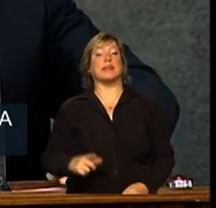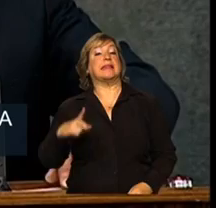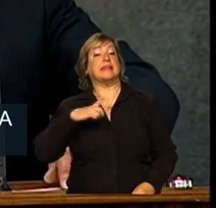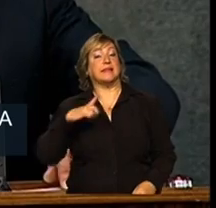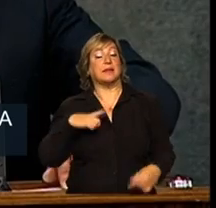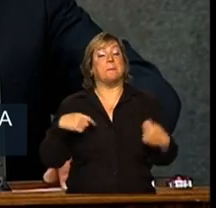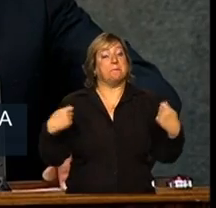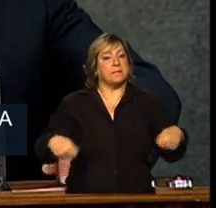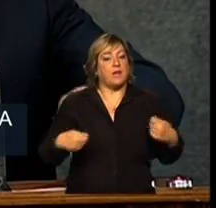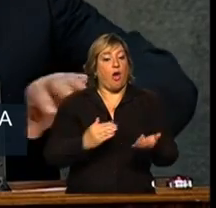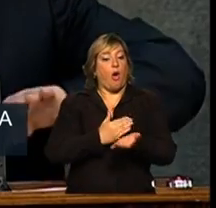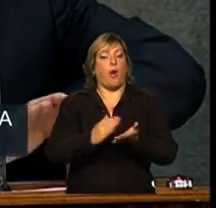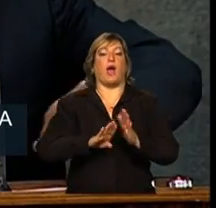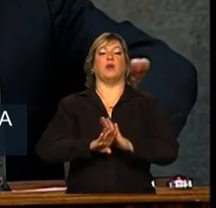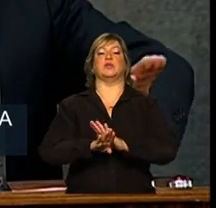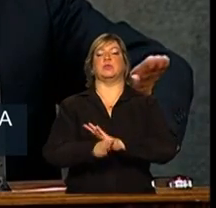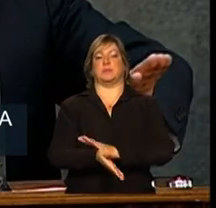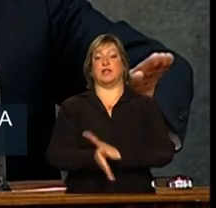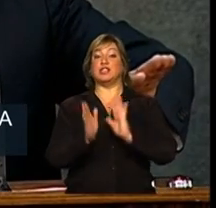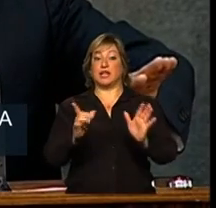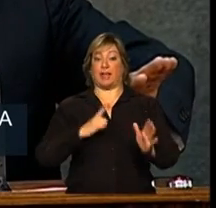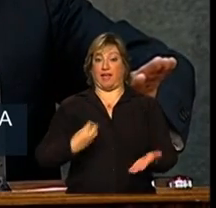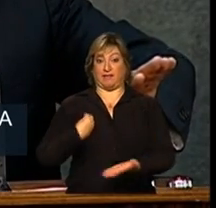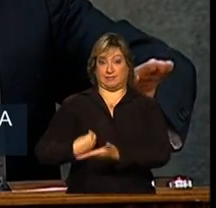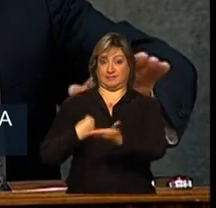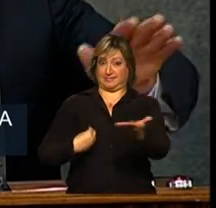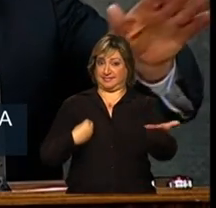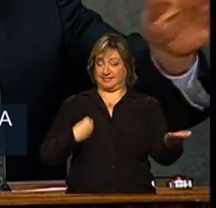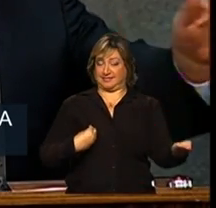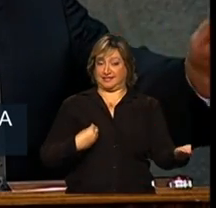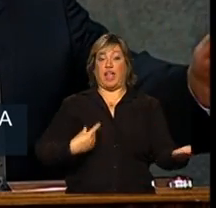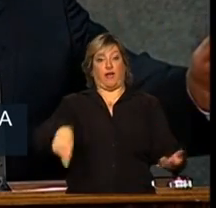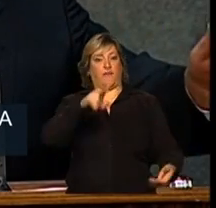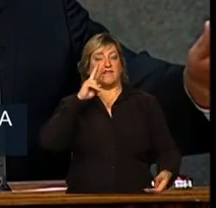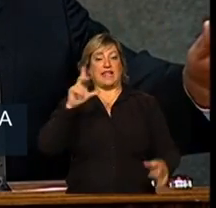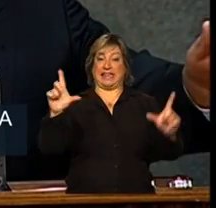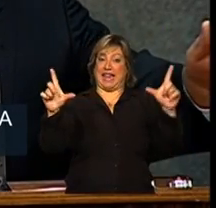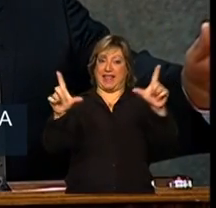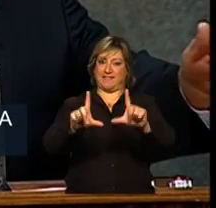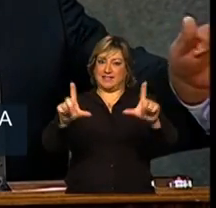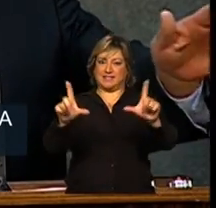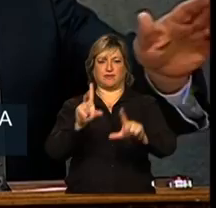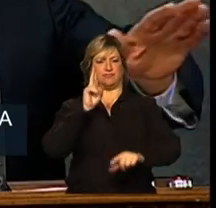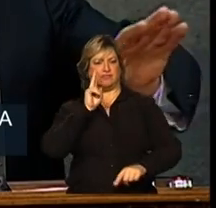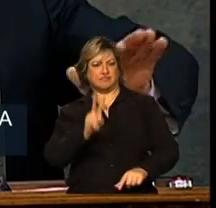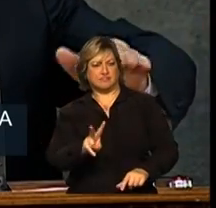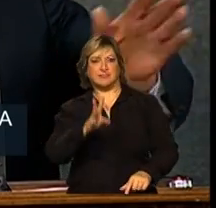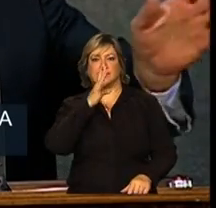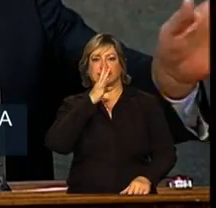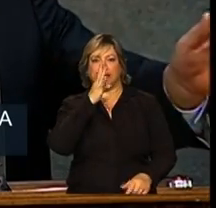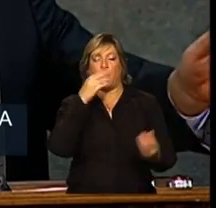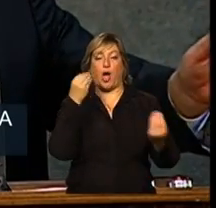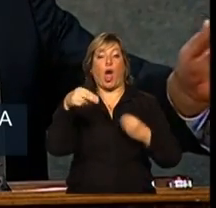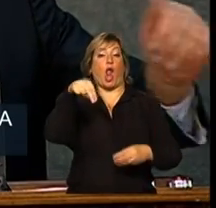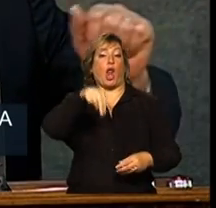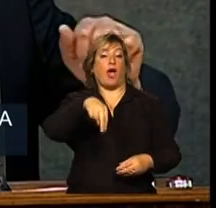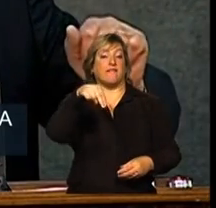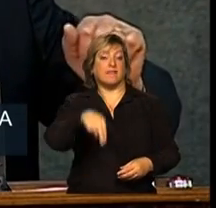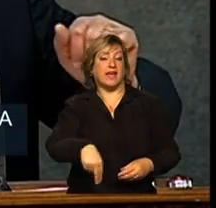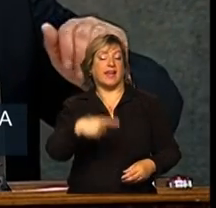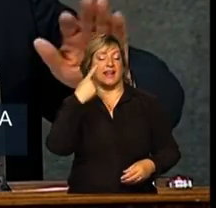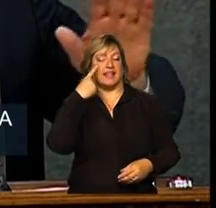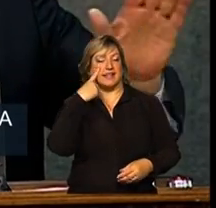temos que começar a nos acostumar. Ela já está se dando. Os senhores veem televisão, os senhores veem novelas de